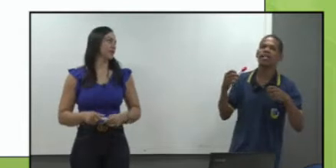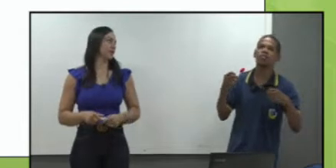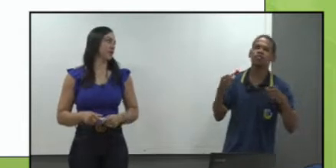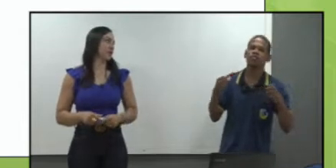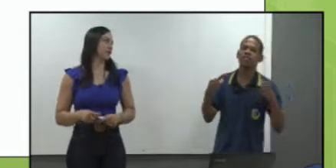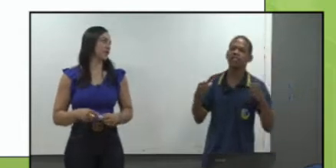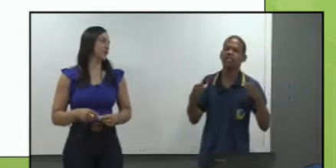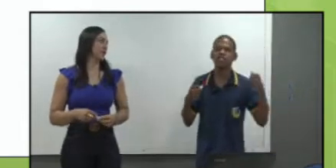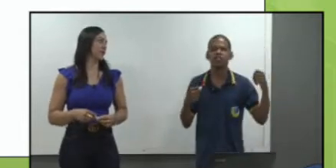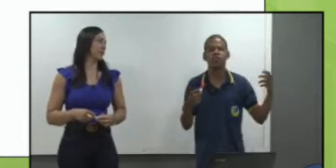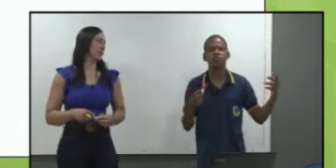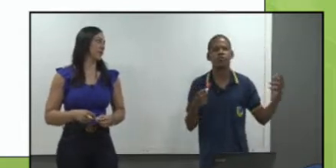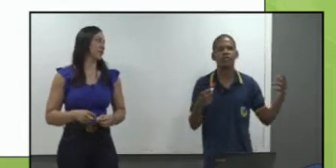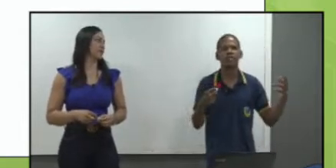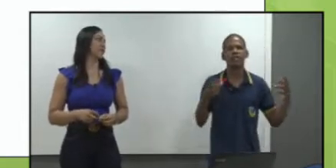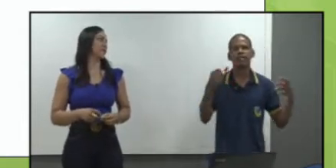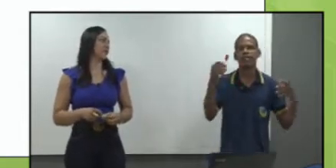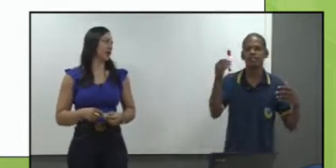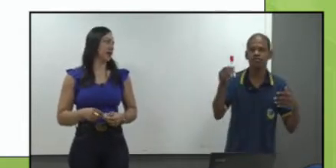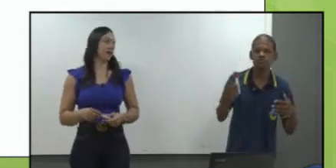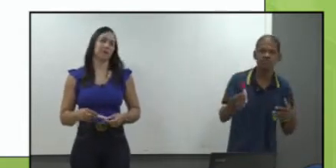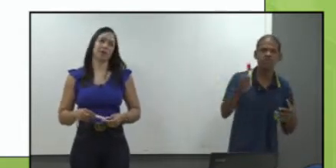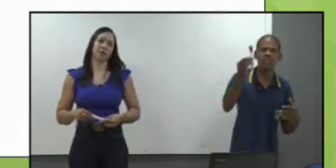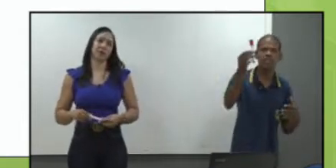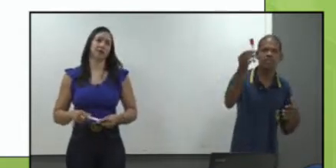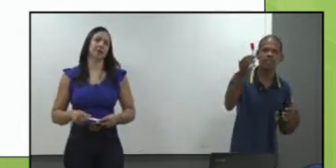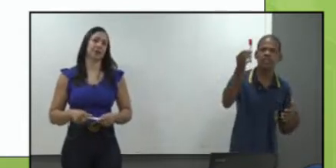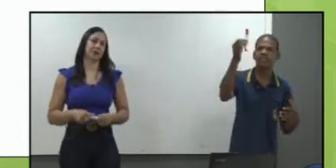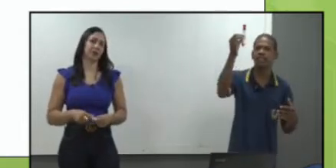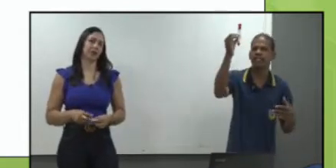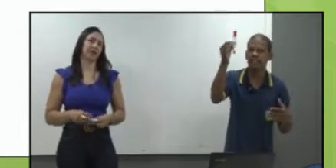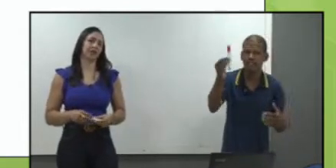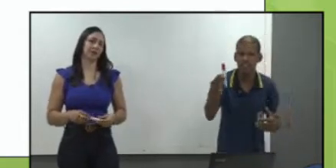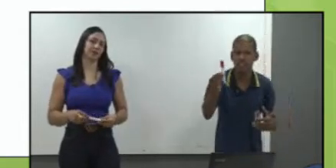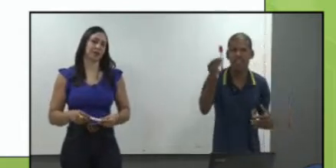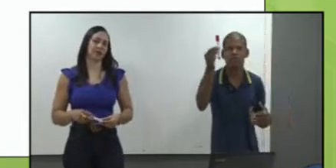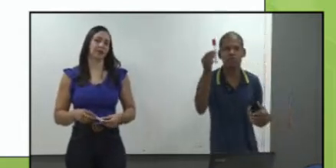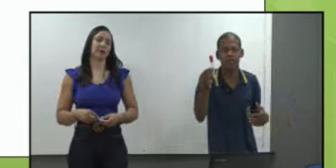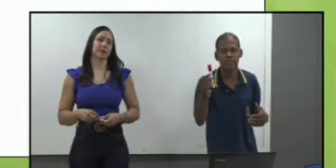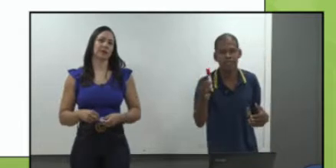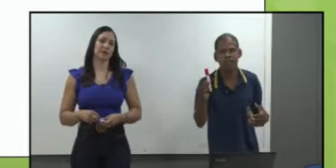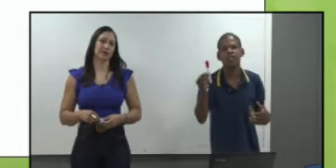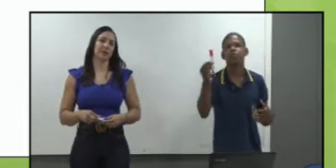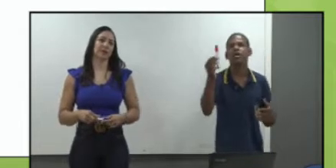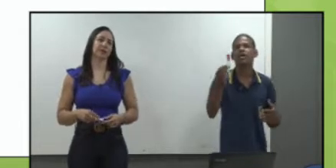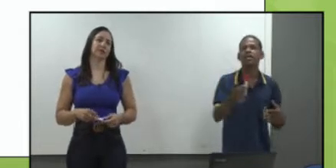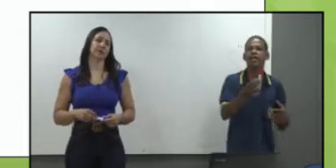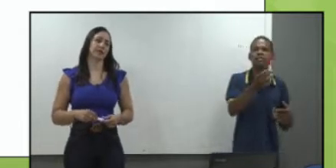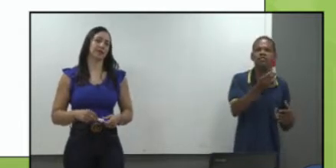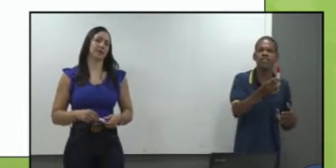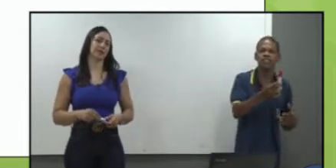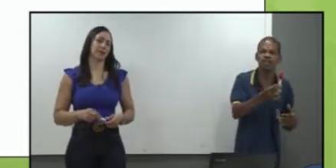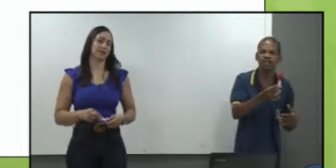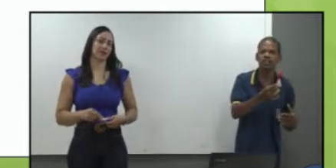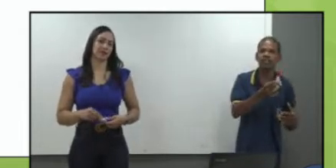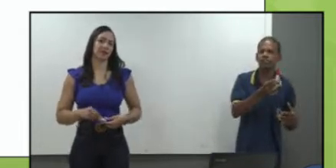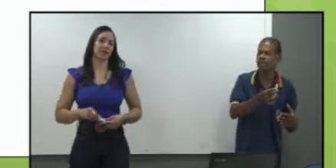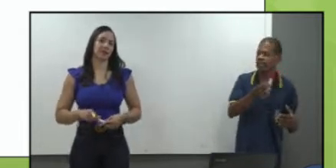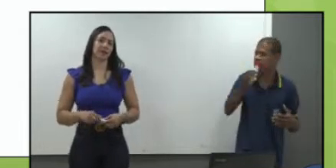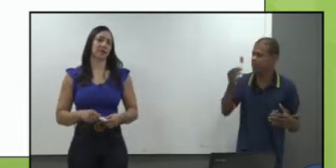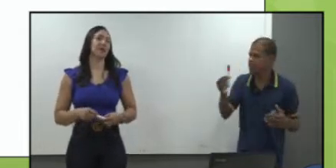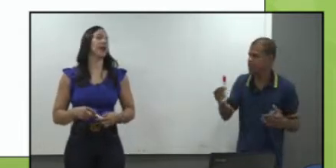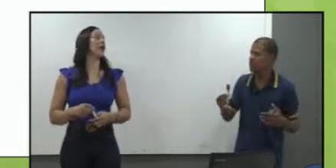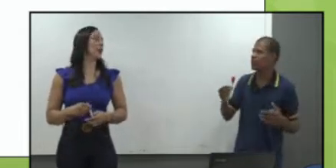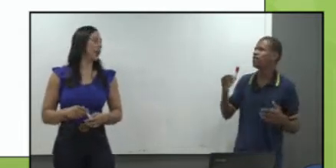relembrar aquela pessoa bem querida que já foi embora. Eles usam essa dança indígena, que é o toré, para essa finalidade,